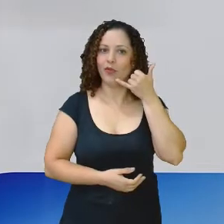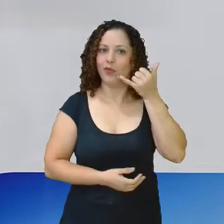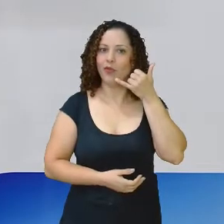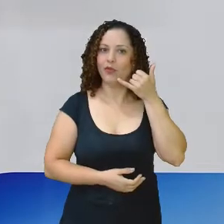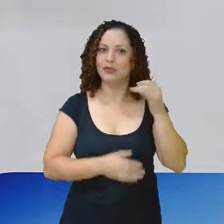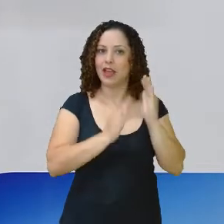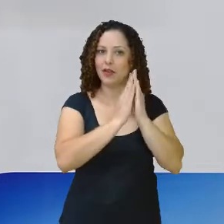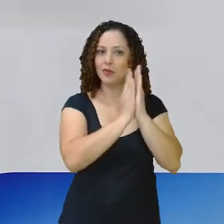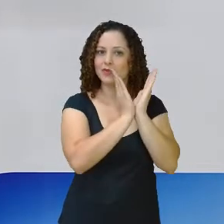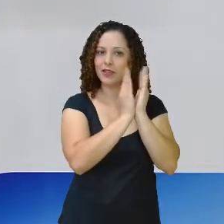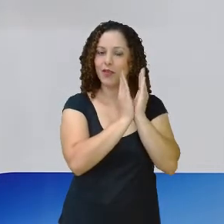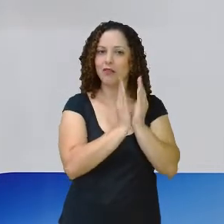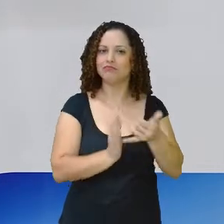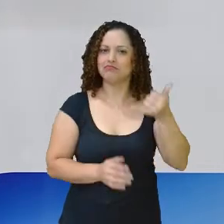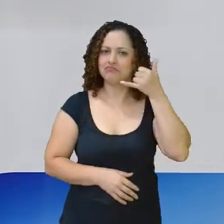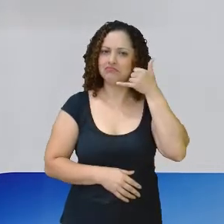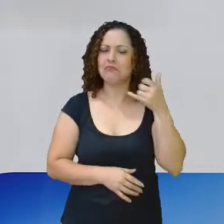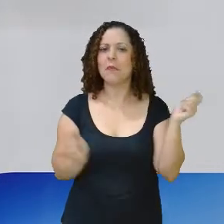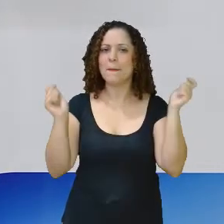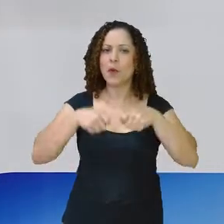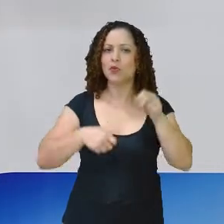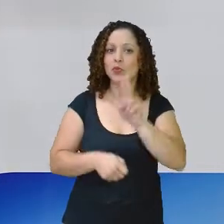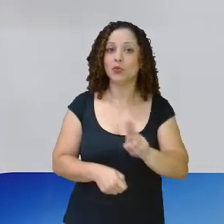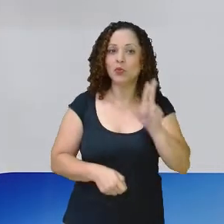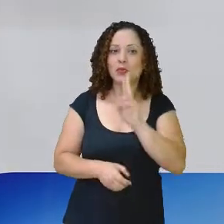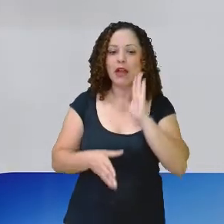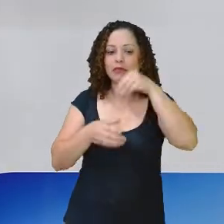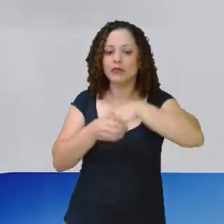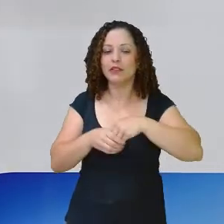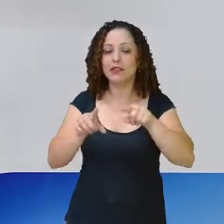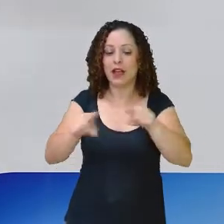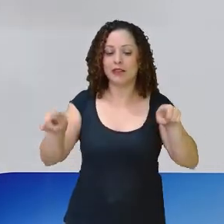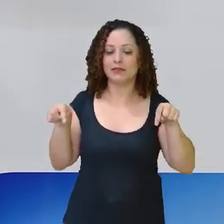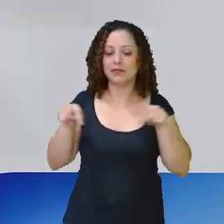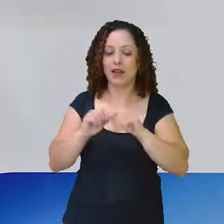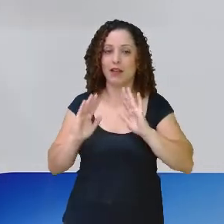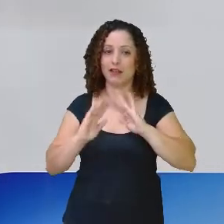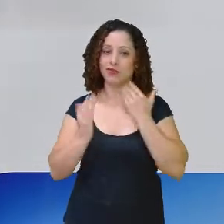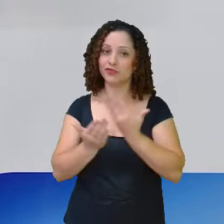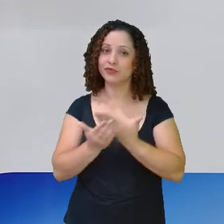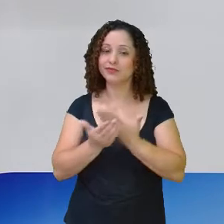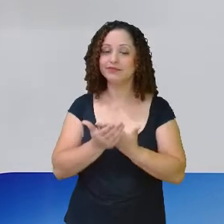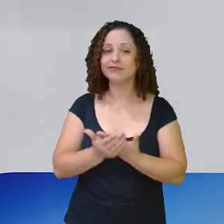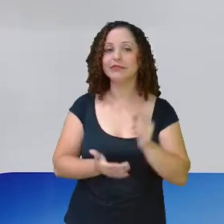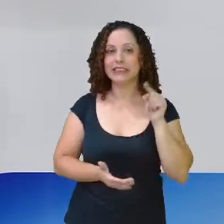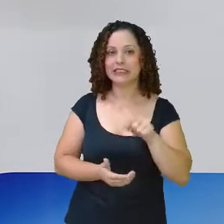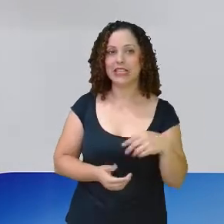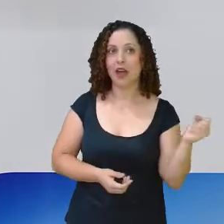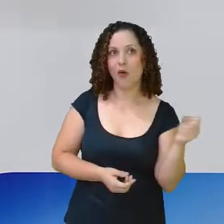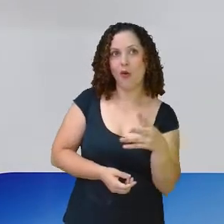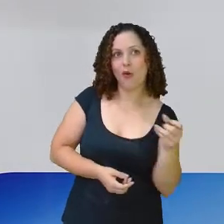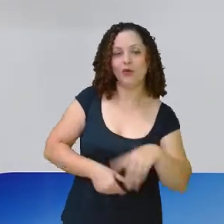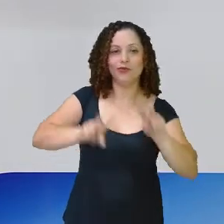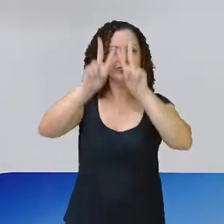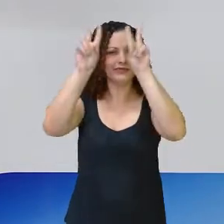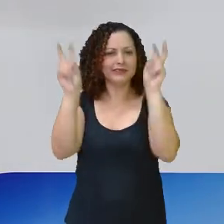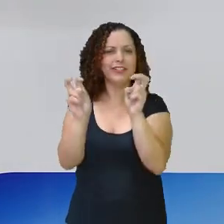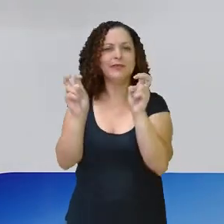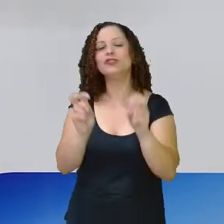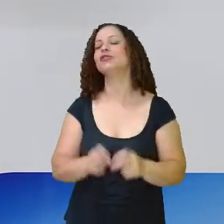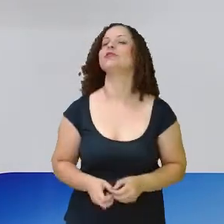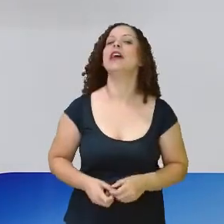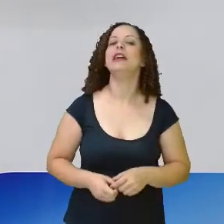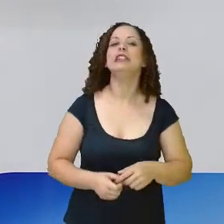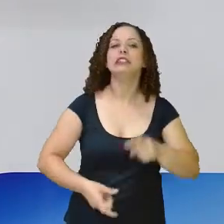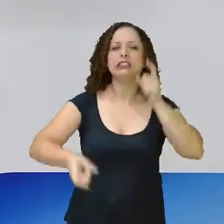não ser utilizado pelos estudantes na escola. Então, isso é um tema bastante atual. São discussões que a gente tem até hoje